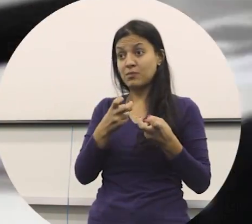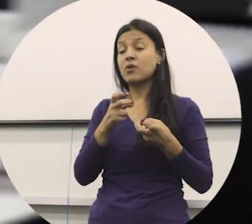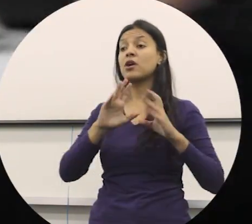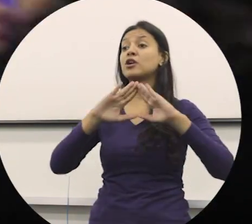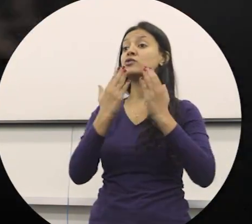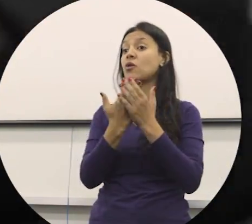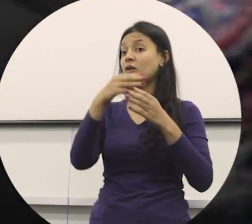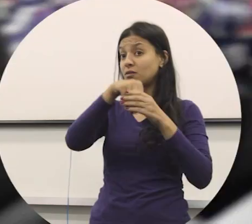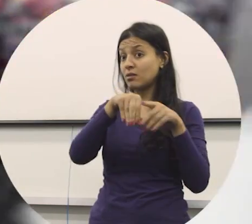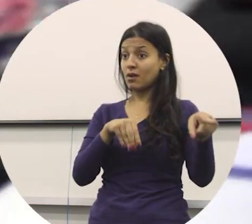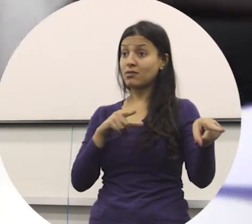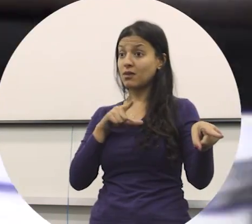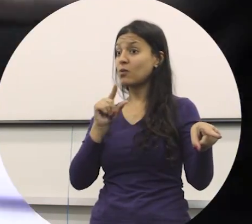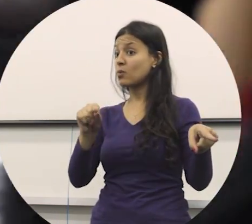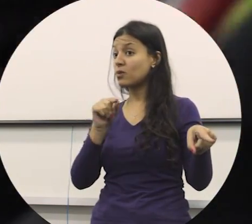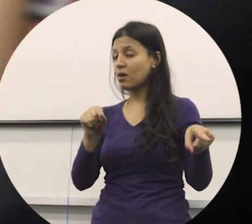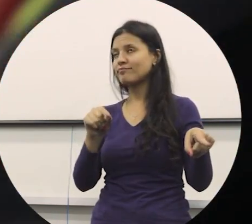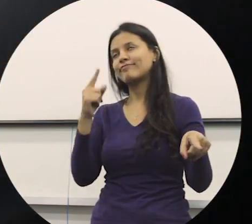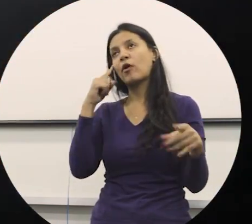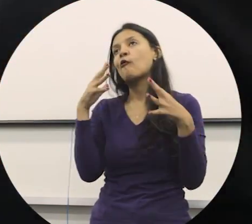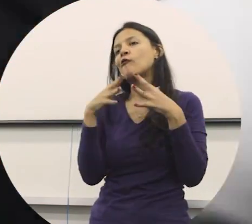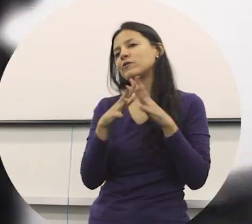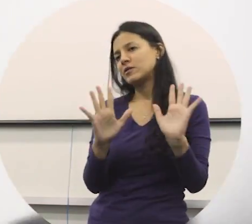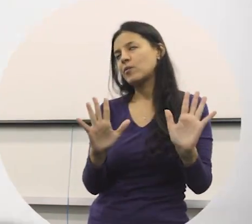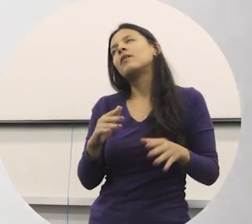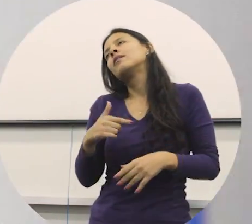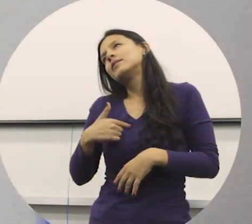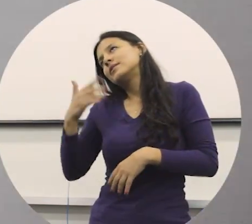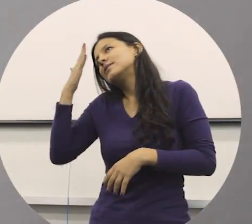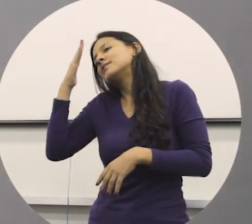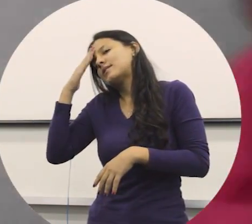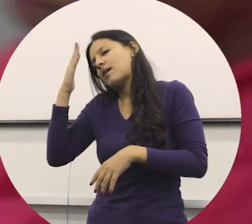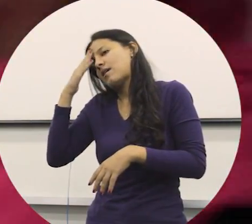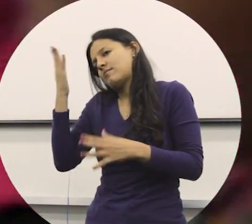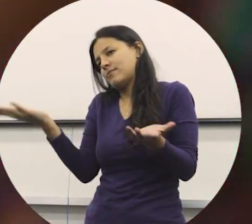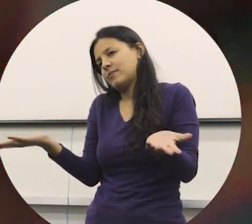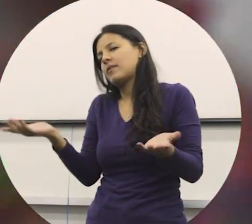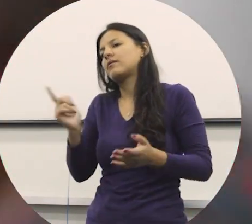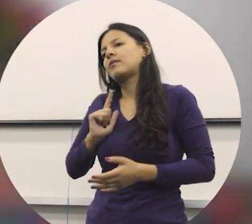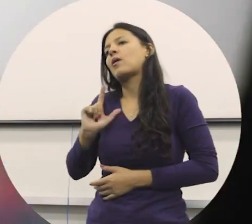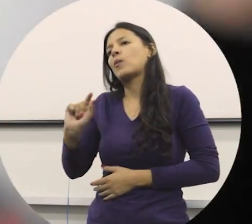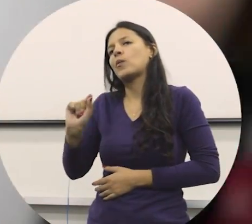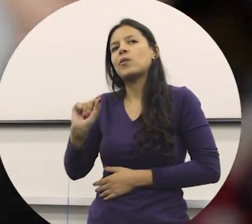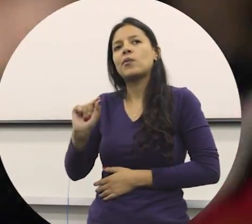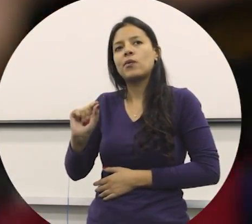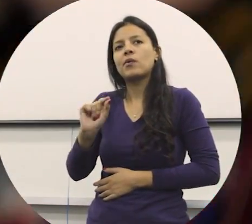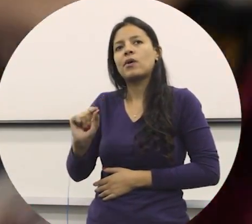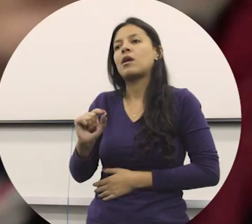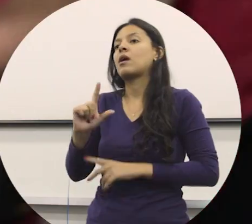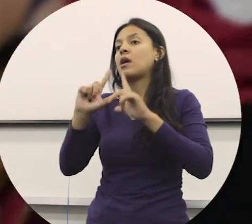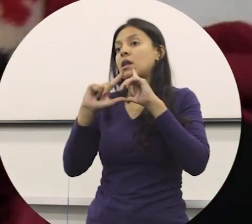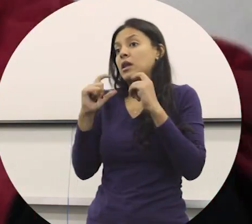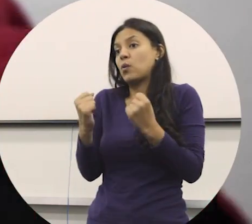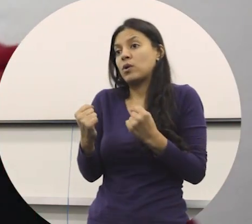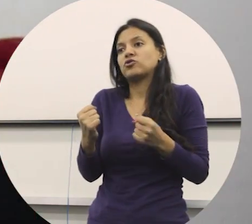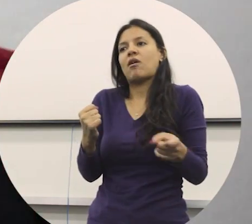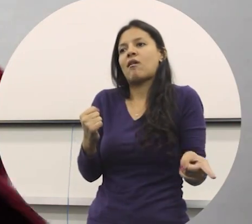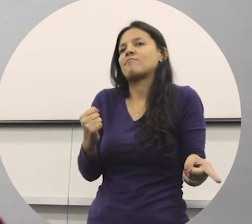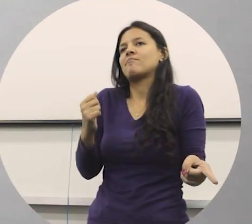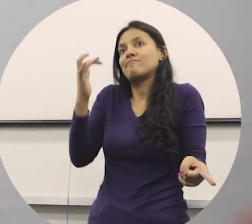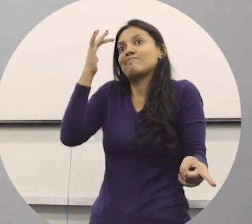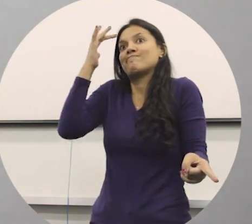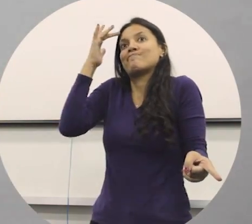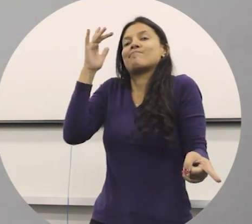nas escolas é uma confusão. Claro, tem um grande peso de imaturidade linguística, porque as crianças